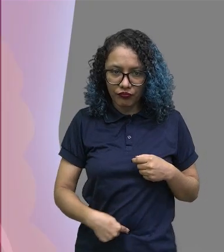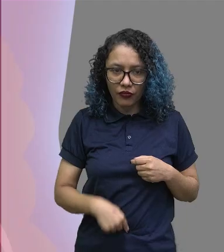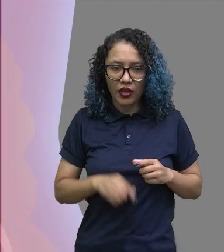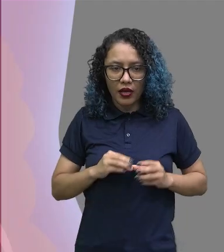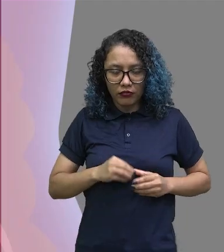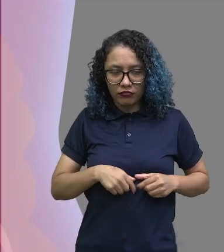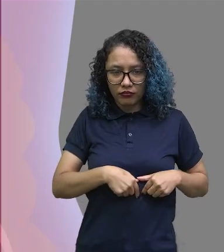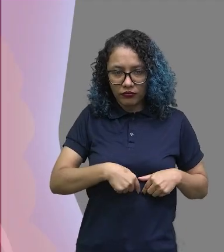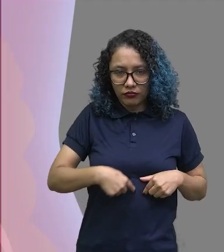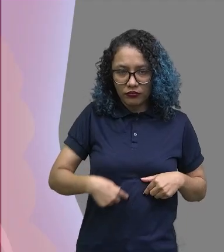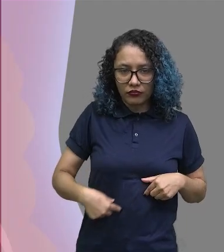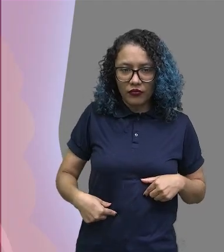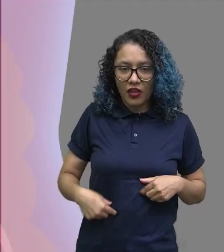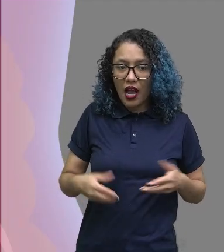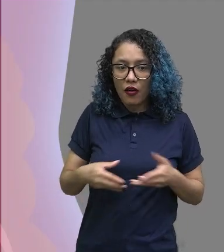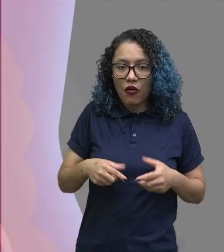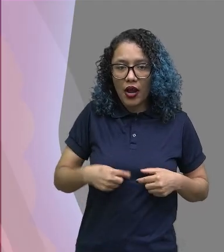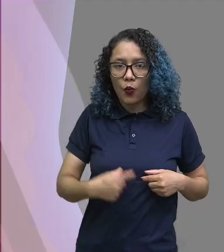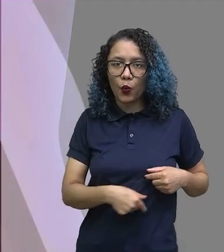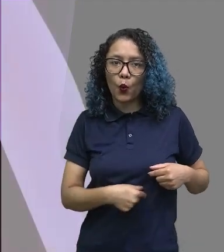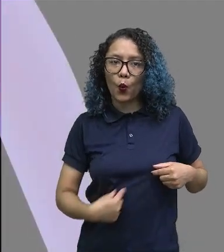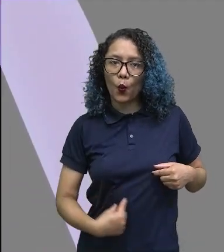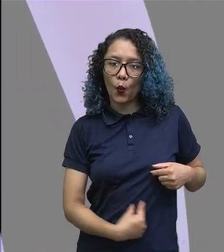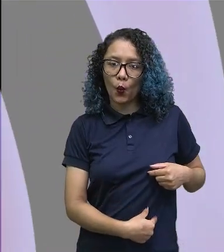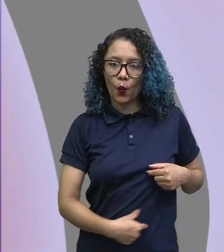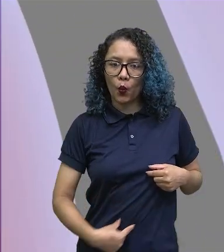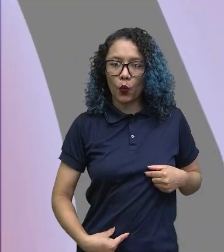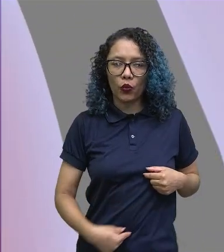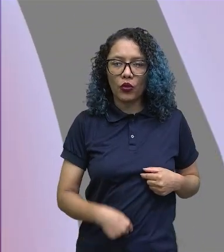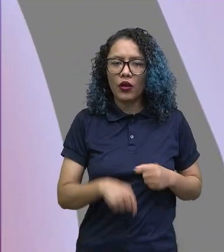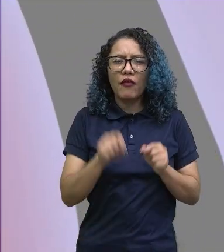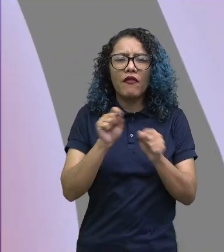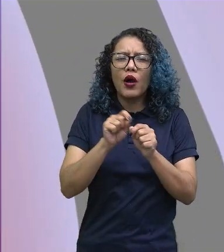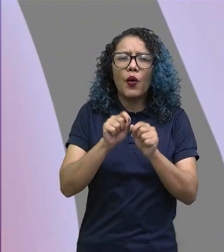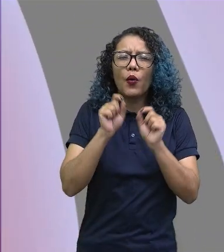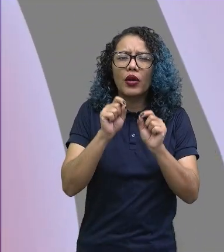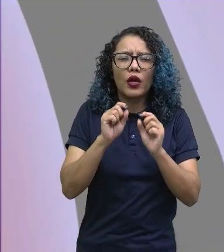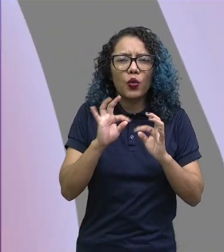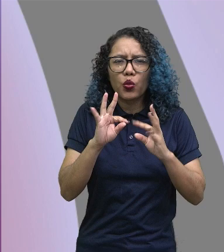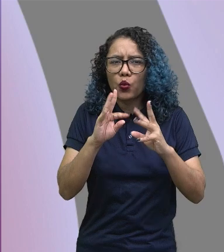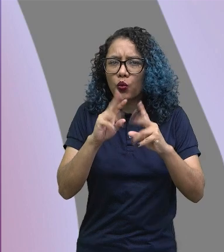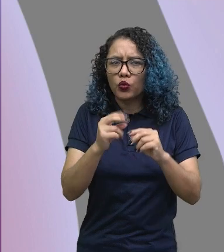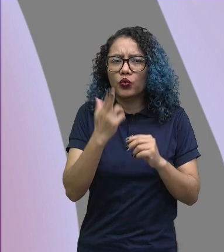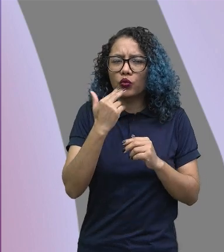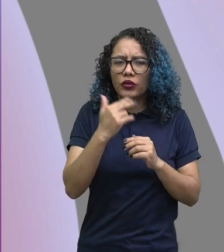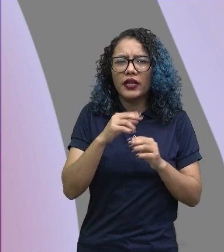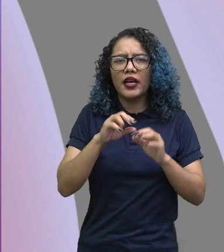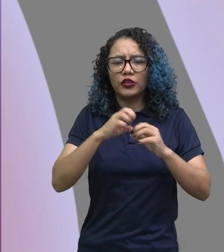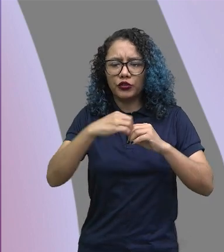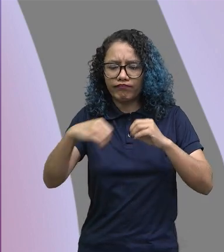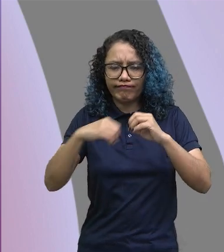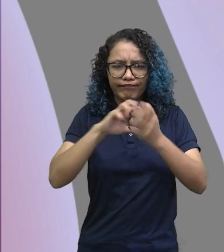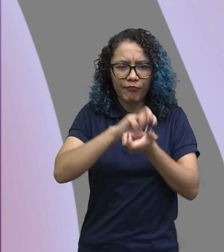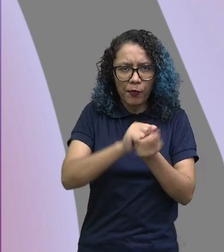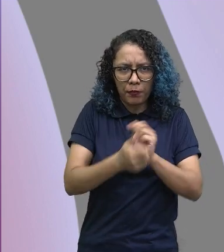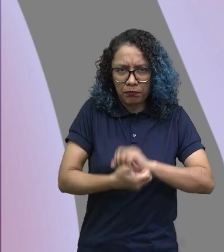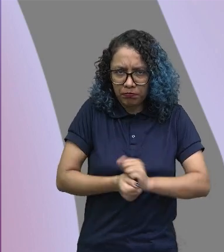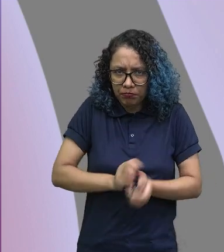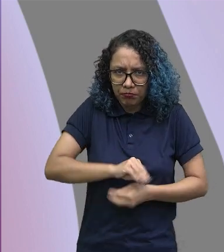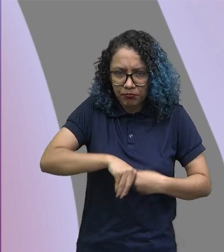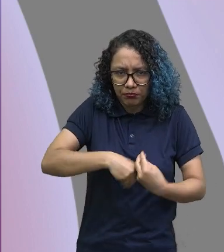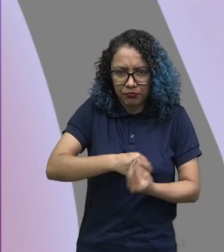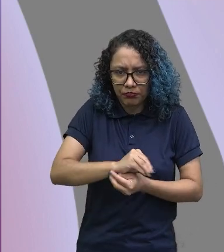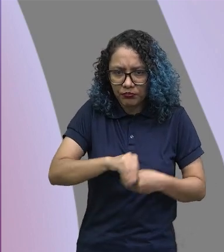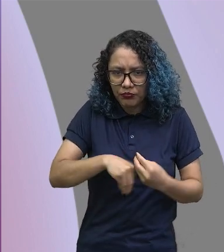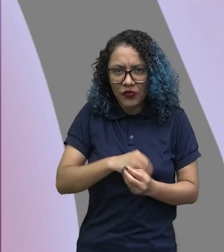alimento é encaminhado ao intestino delgado. Lá, todos os nutrientes já processados, mastigados e misturados ao